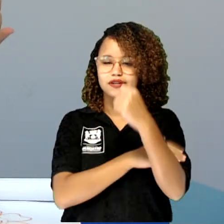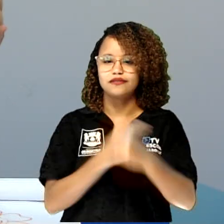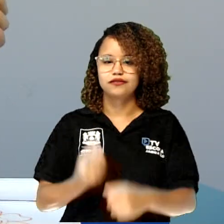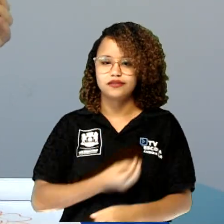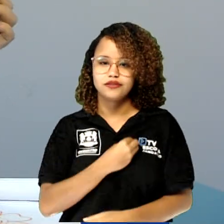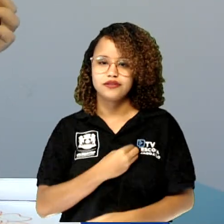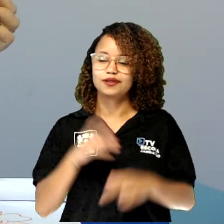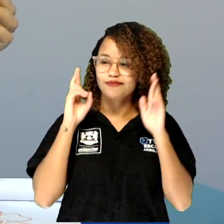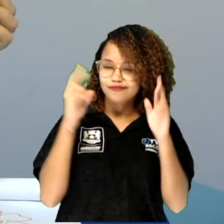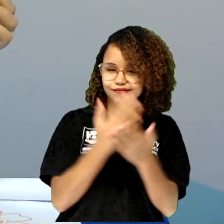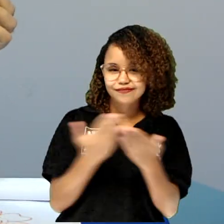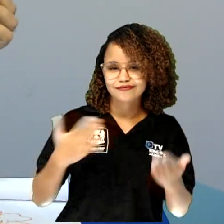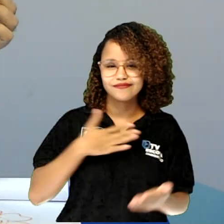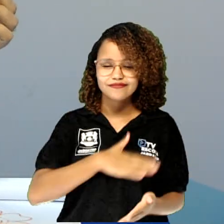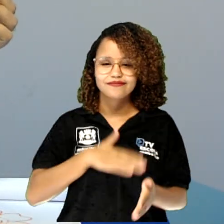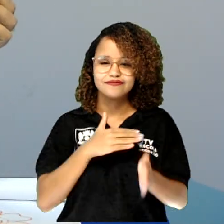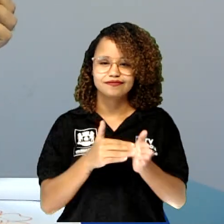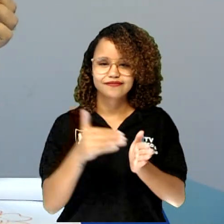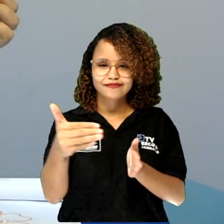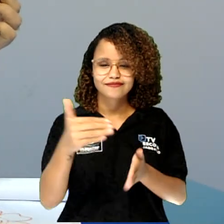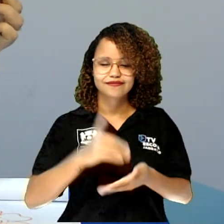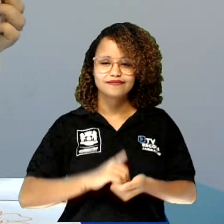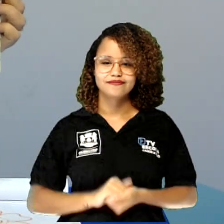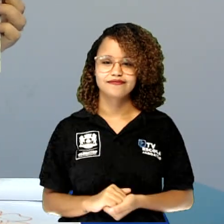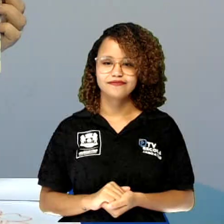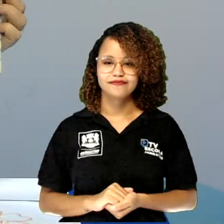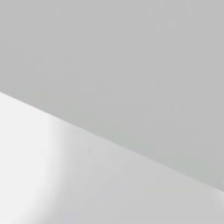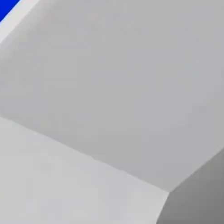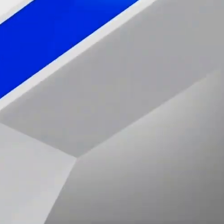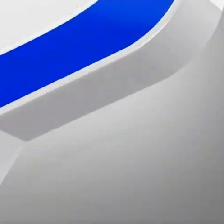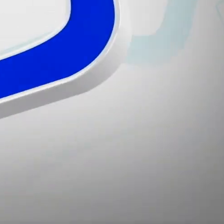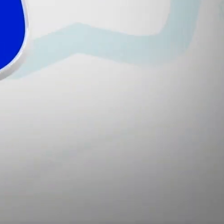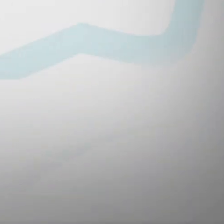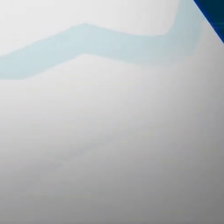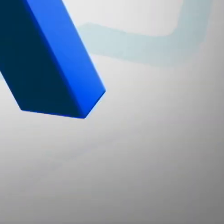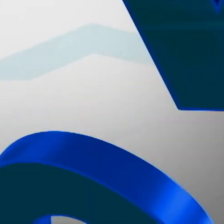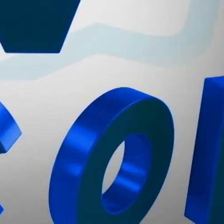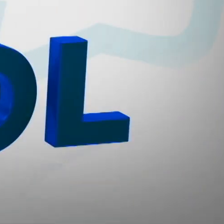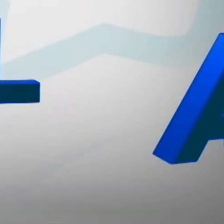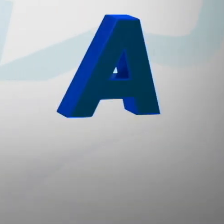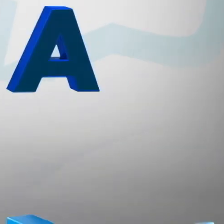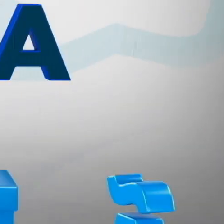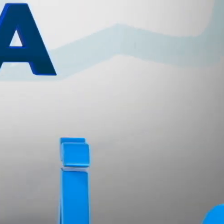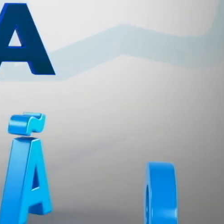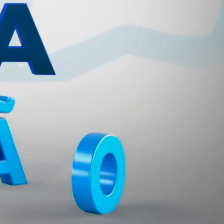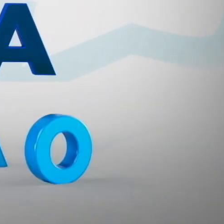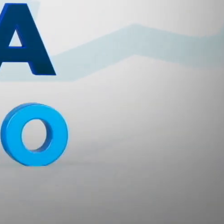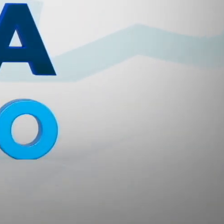vocês tenham gostado. Até a próxima. Tchau, tchau.